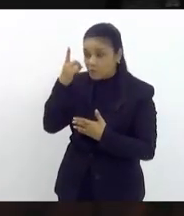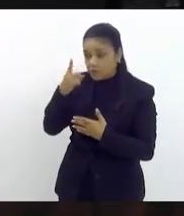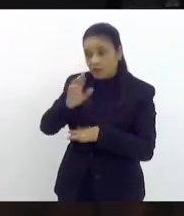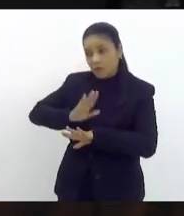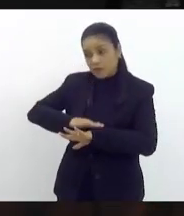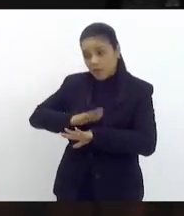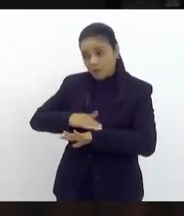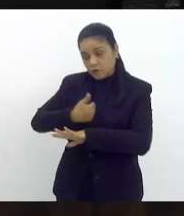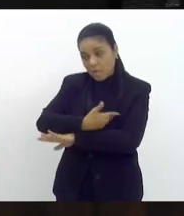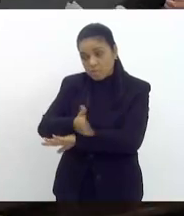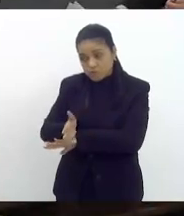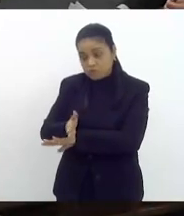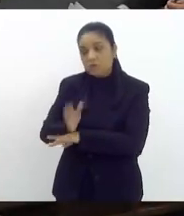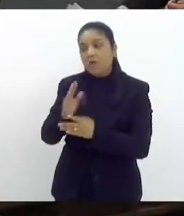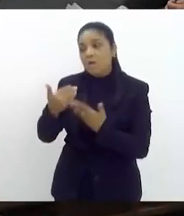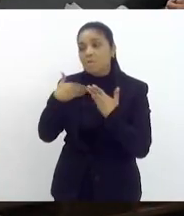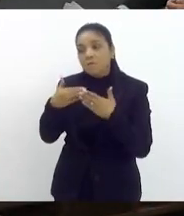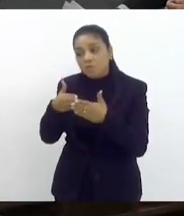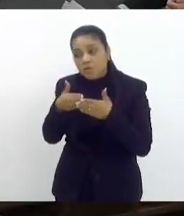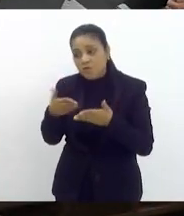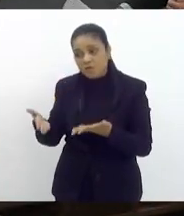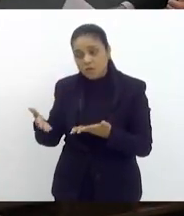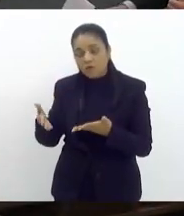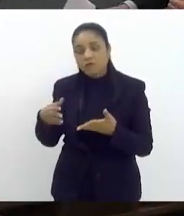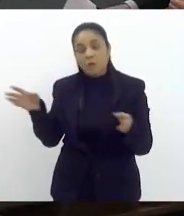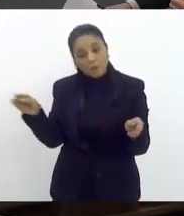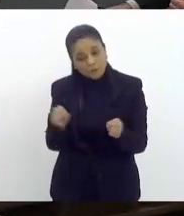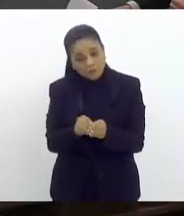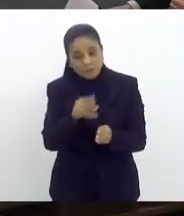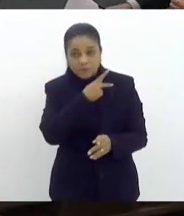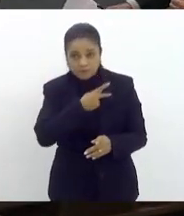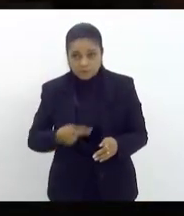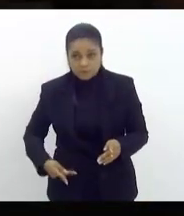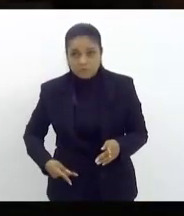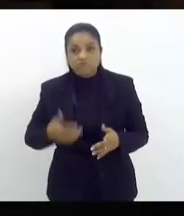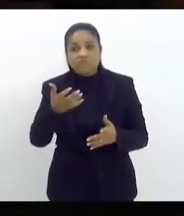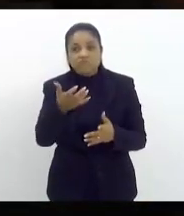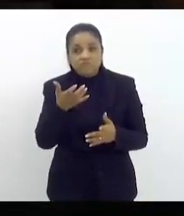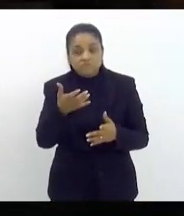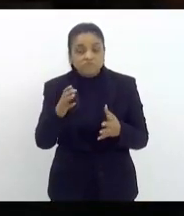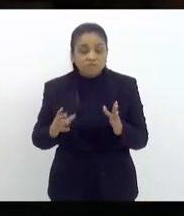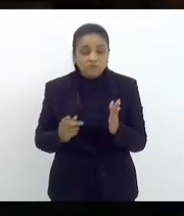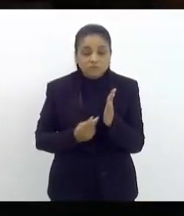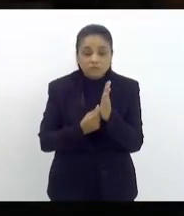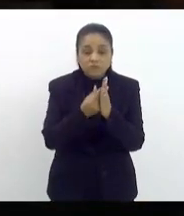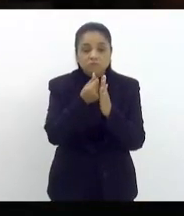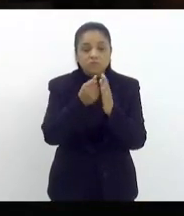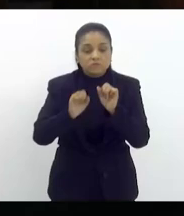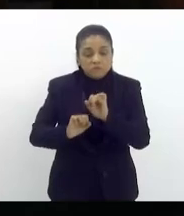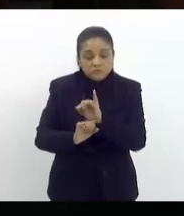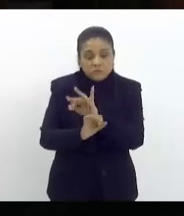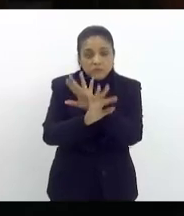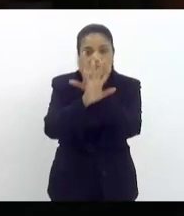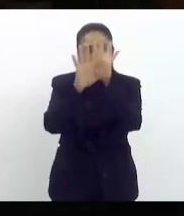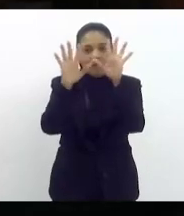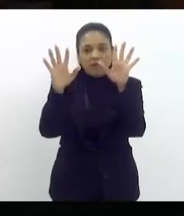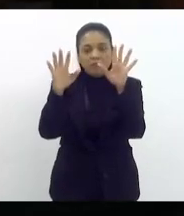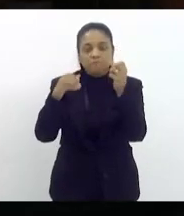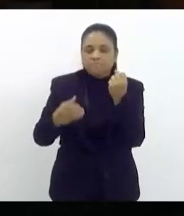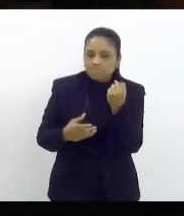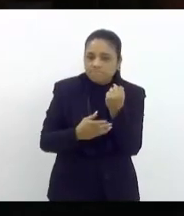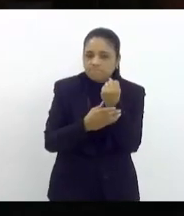e muito por favor. Então, senhor presidente nós queremos um orçamento transparente que